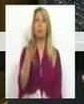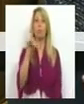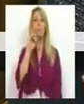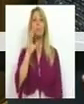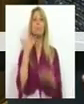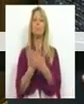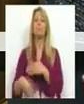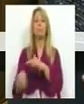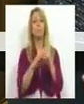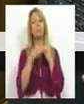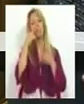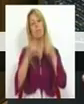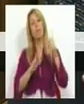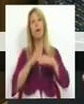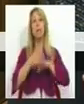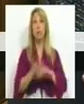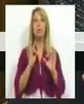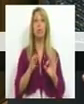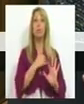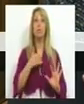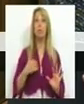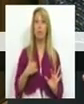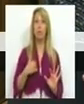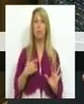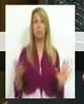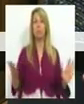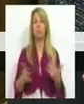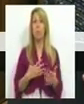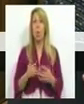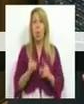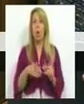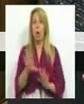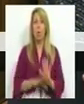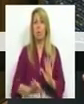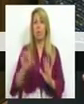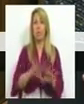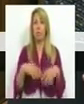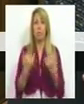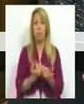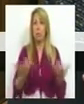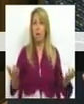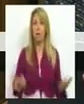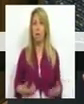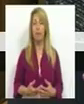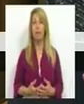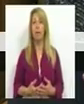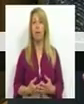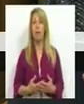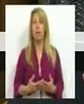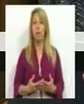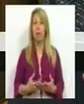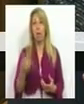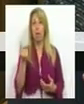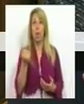a igualdade dos cidadãos no acesso aos cuidados de saúde, independentemente da sua condição social, da sua